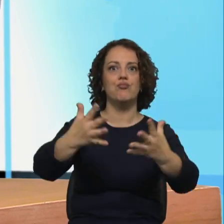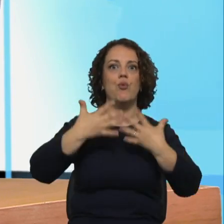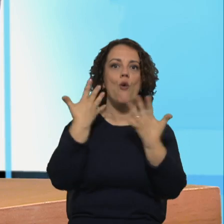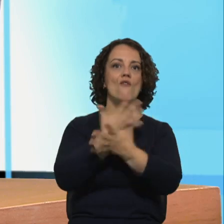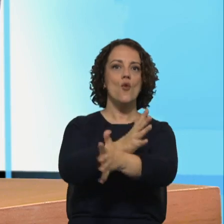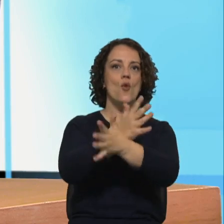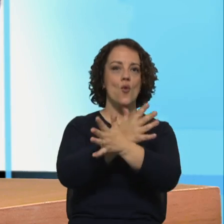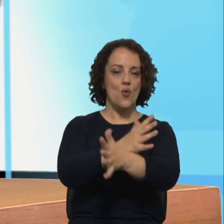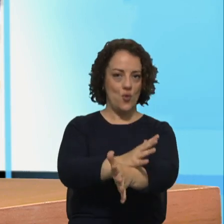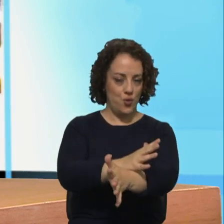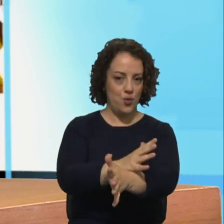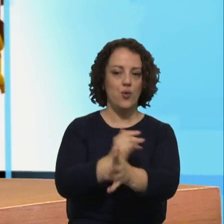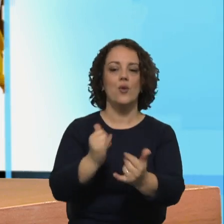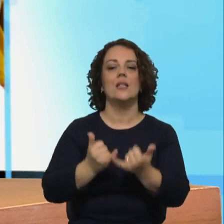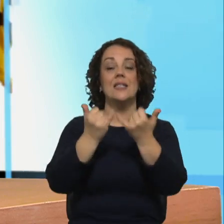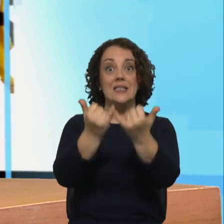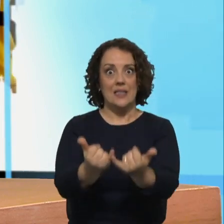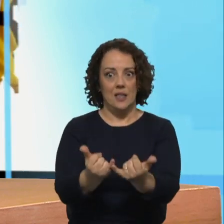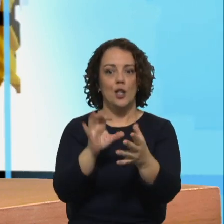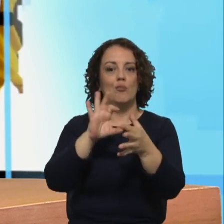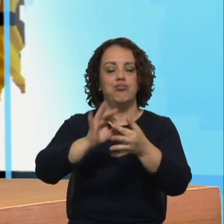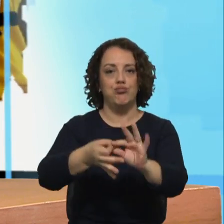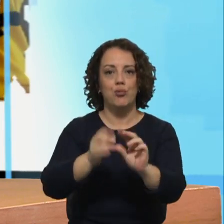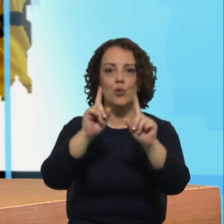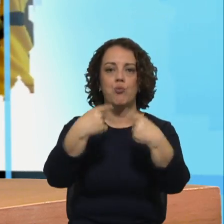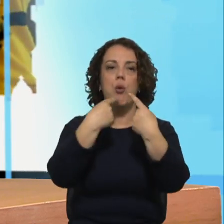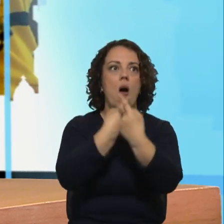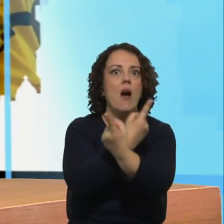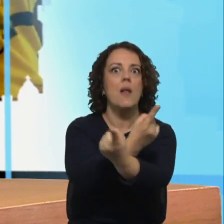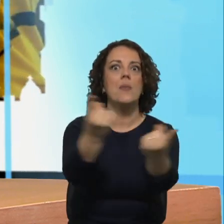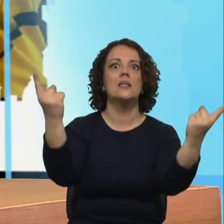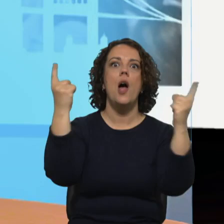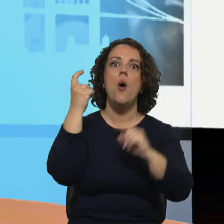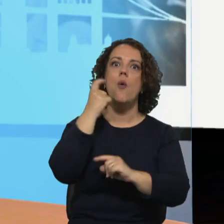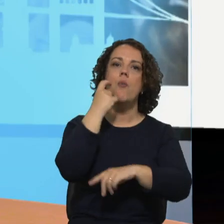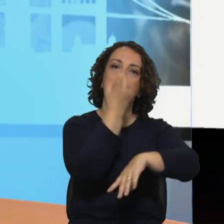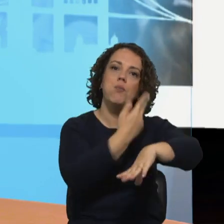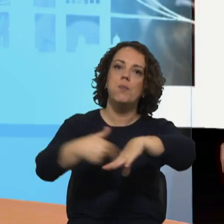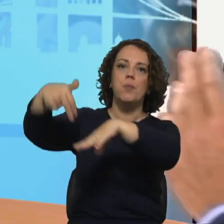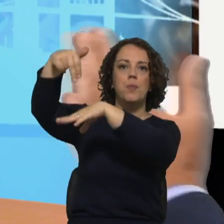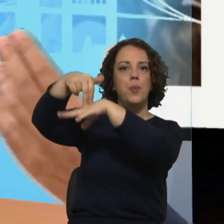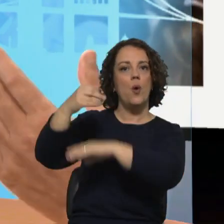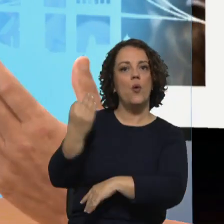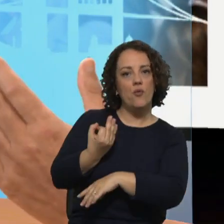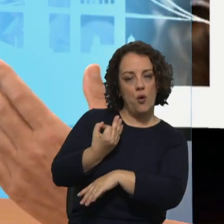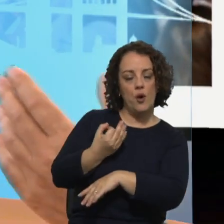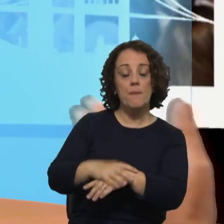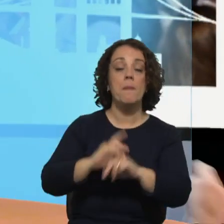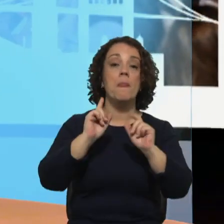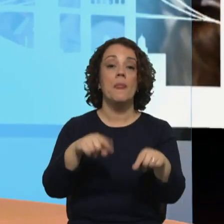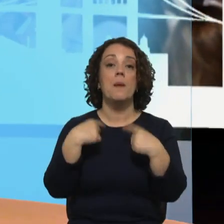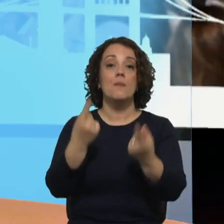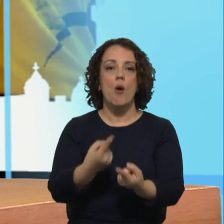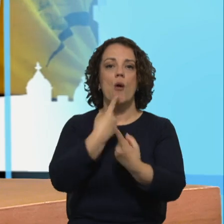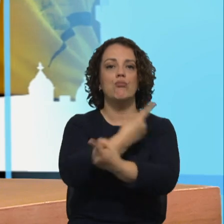o gravar e o acender o círio pascal, e depois a aclamação da luz da Páscoa, depois a proclamação da história